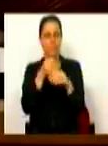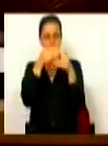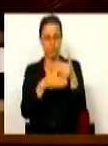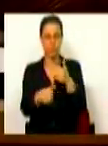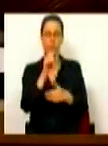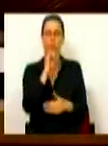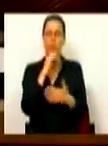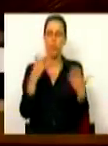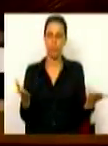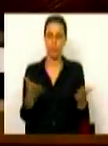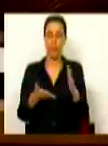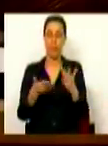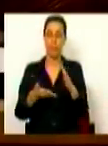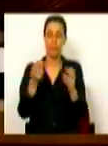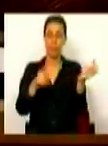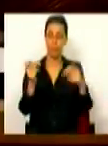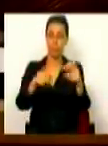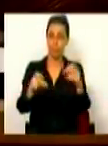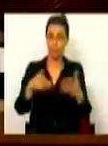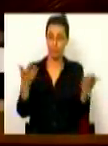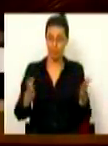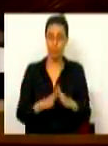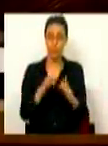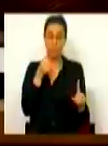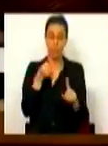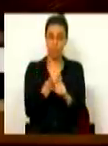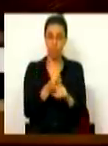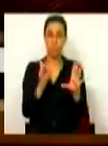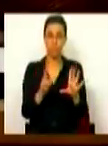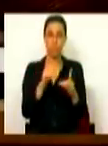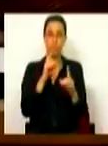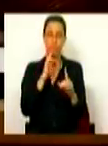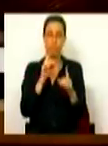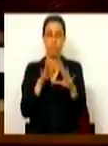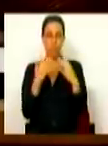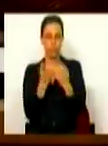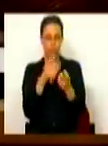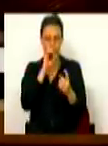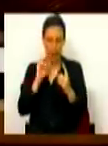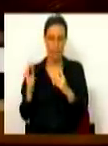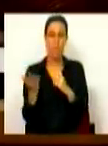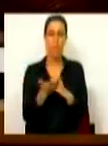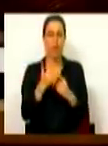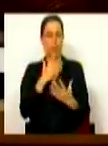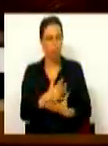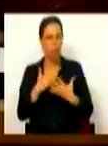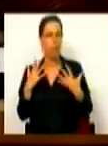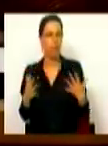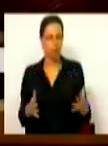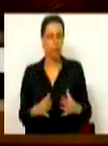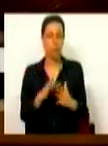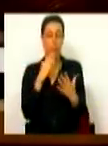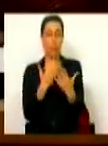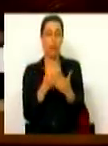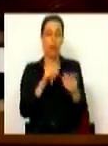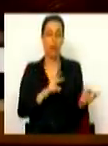e as oportunidades emergentes. Os desafios tecnológicos, sociais e ambientais são enormes. O